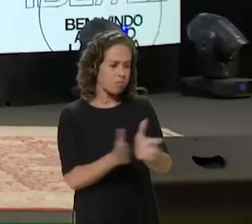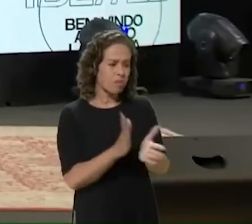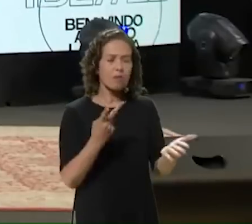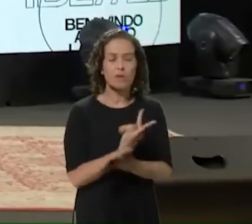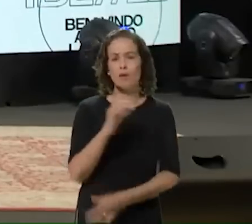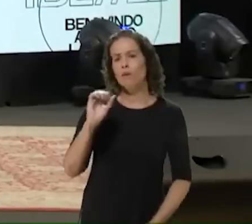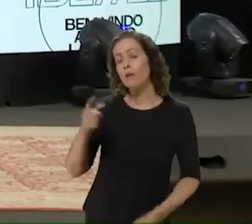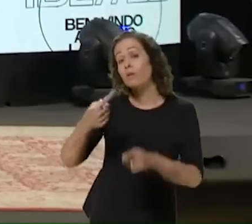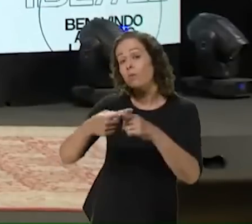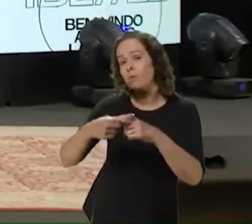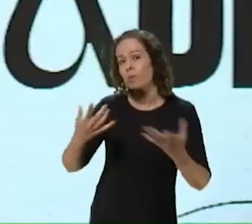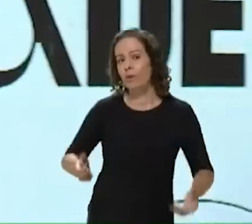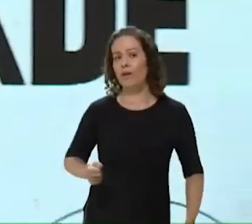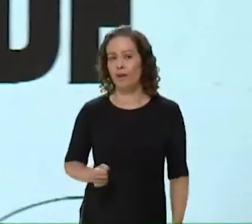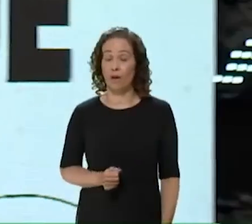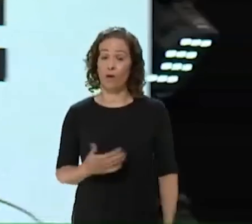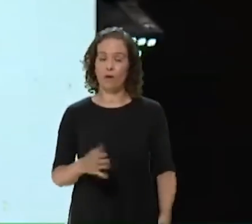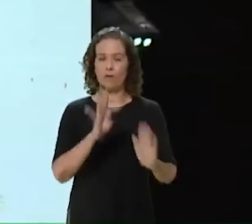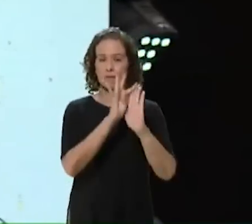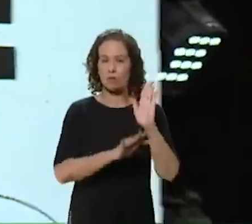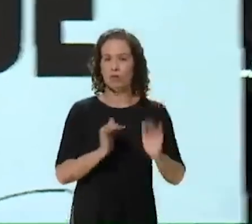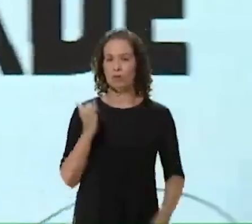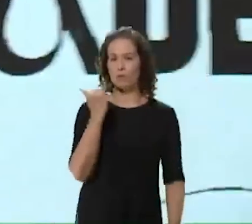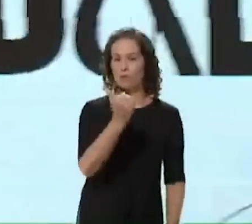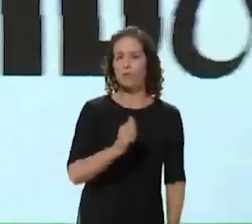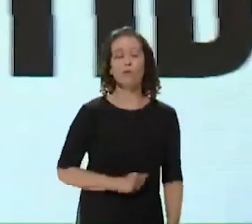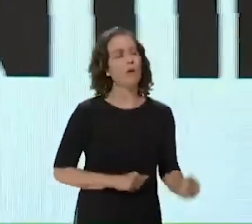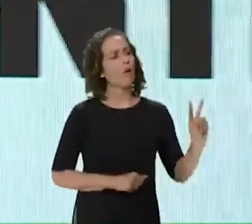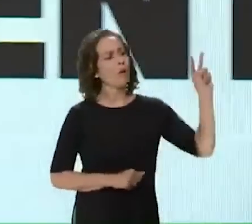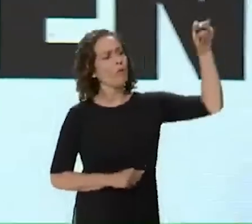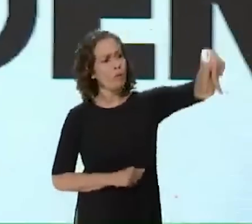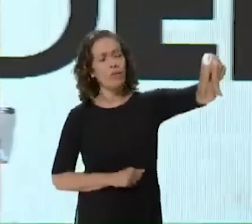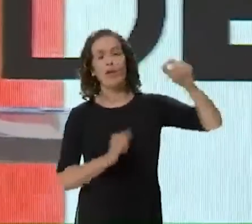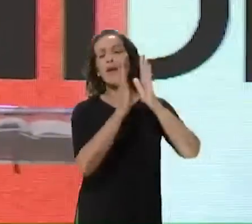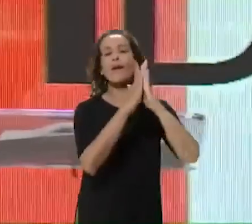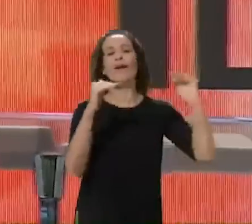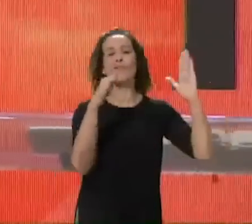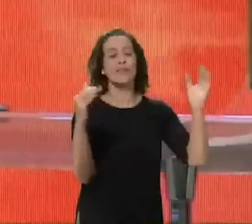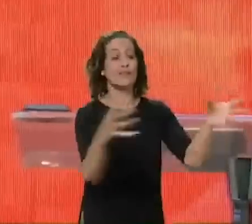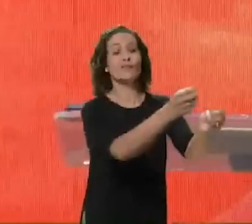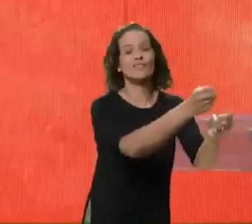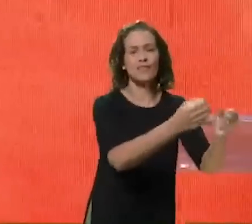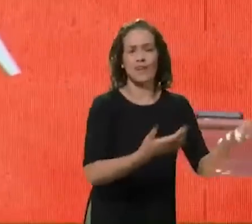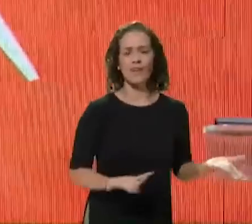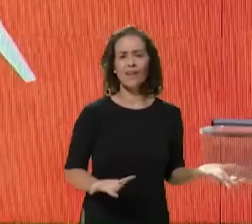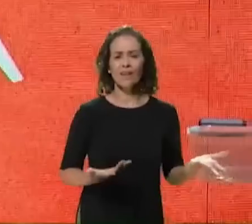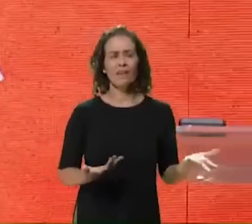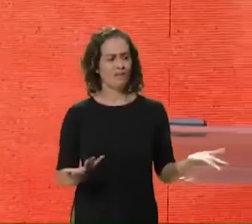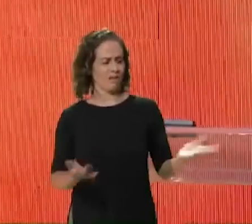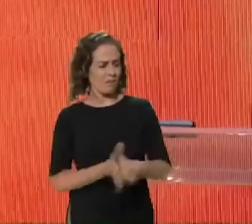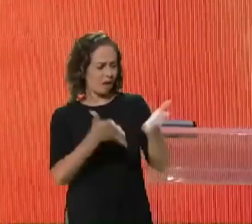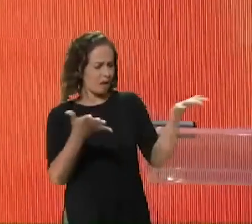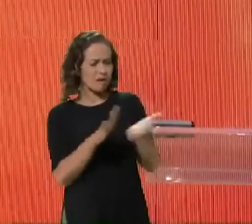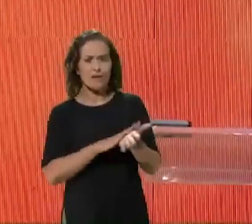amado, porque o texto era assim, ó, pula que os anjos vão te segurar. Cadê o sobrenatural? Não tem nada acontecendo. Gente, uma